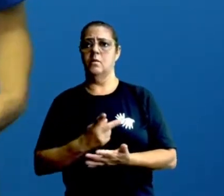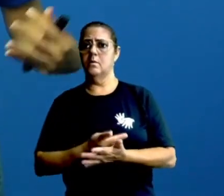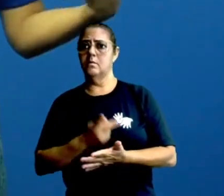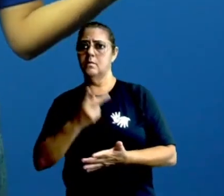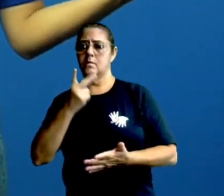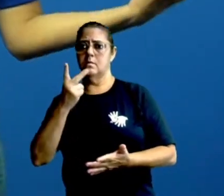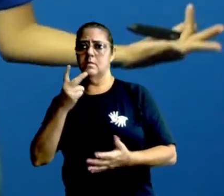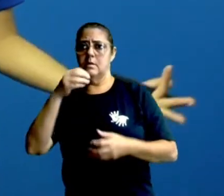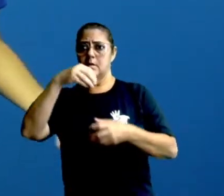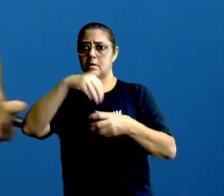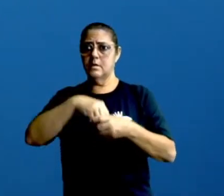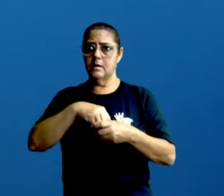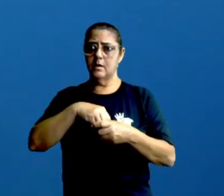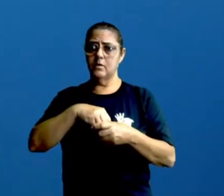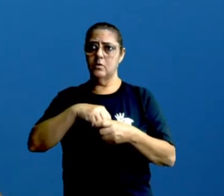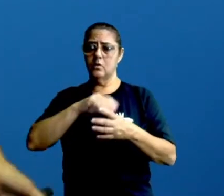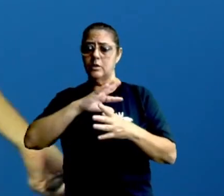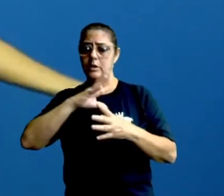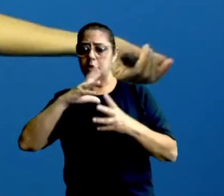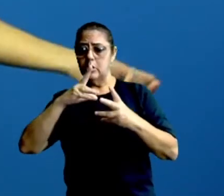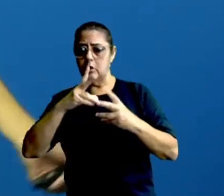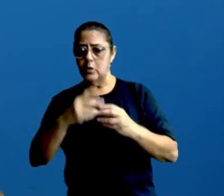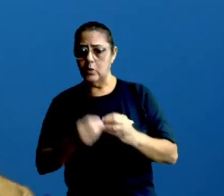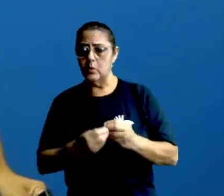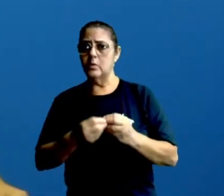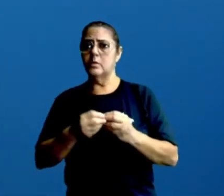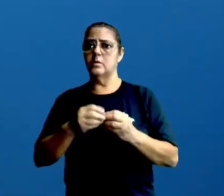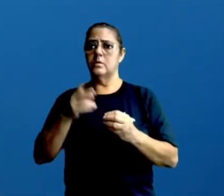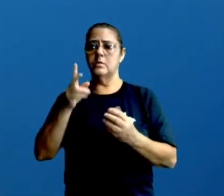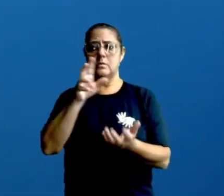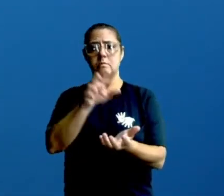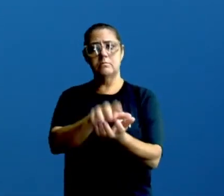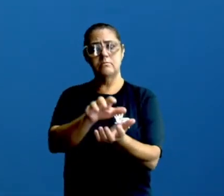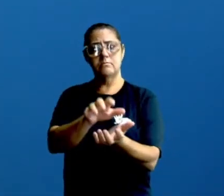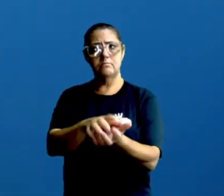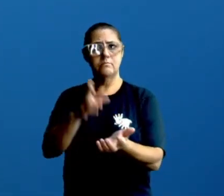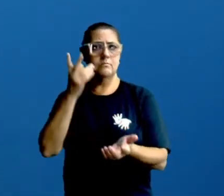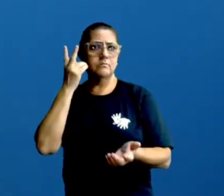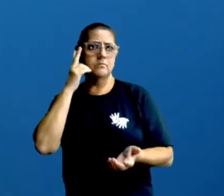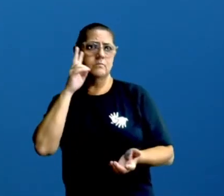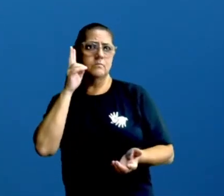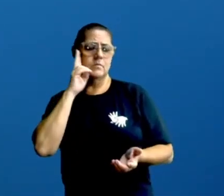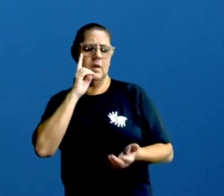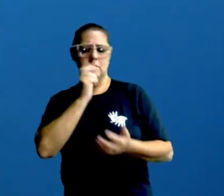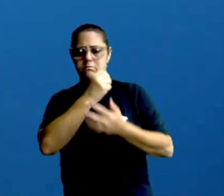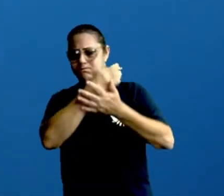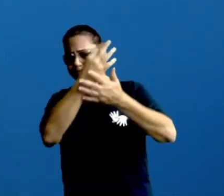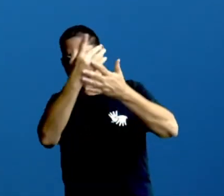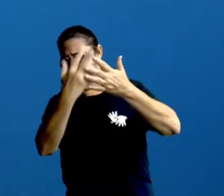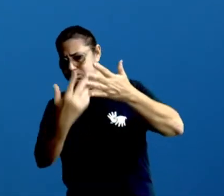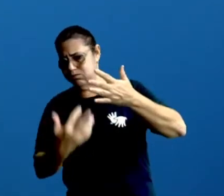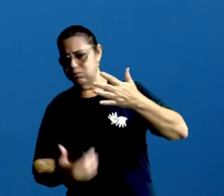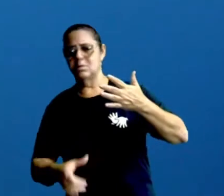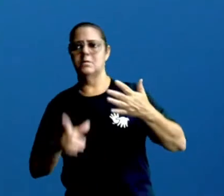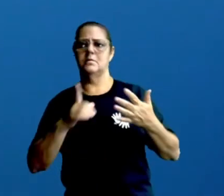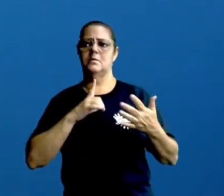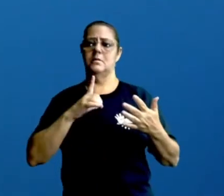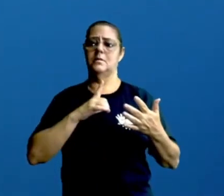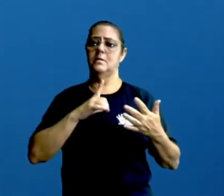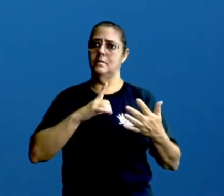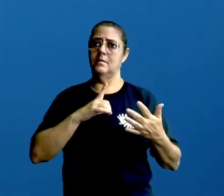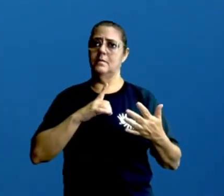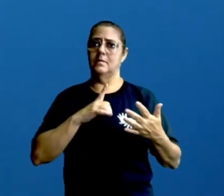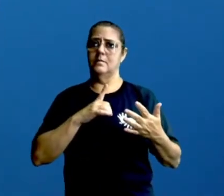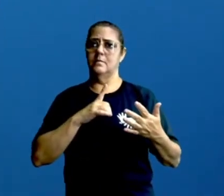acontecimentos dentro de toda a história, da vasta história do estado de Pernambuco. São inúmeros acontecimentos que nós